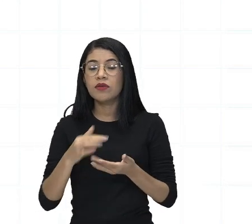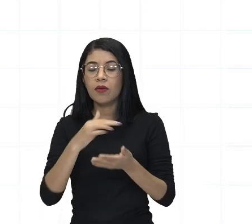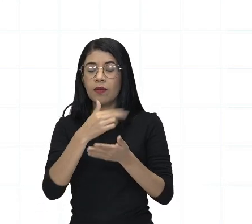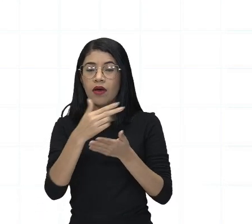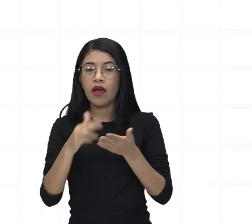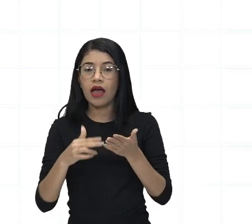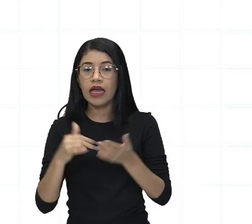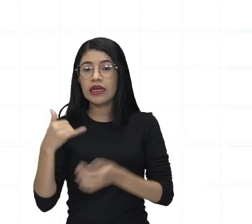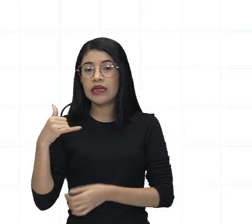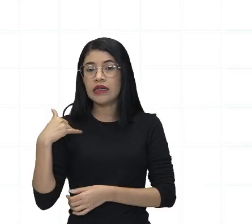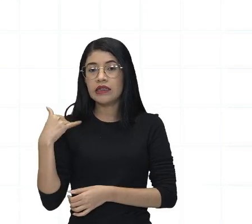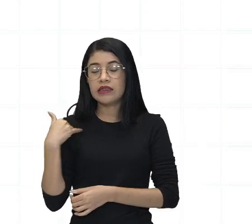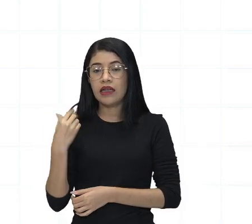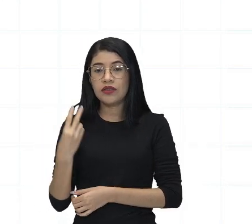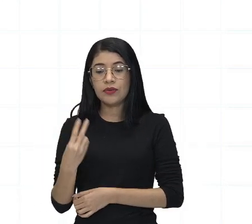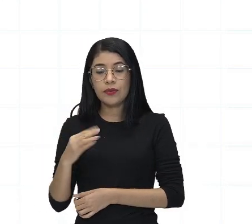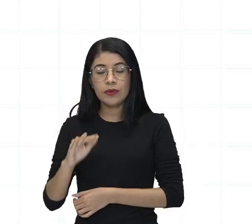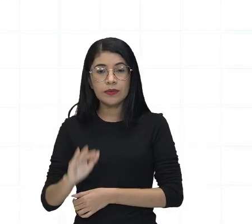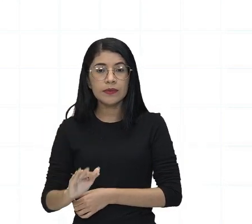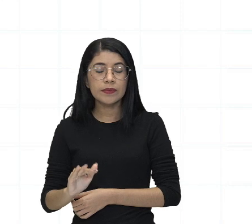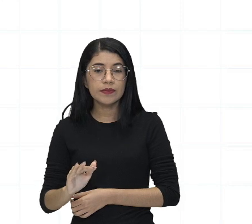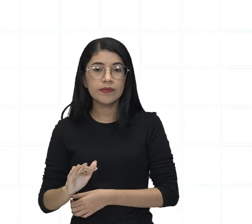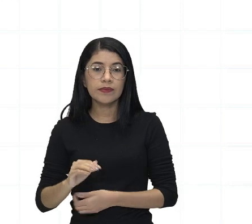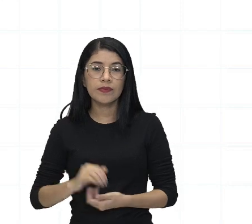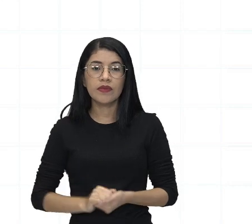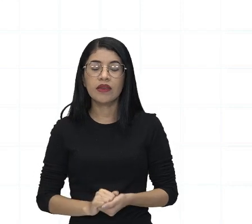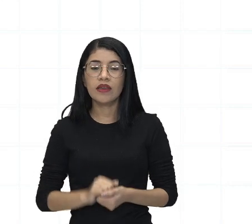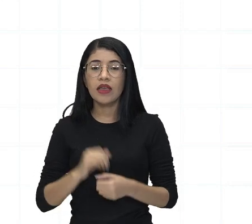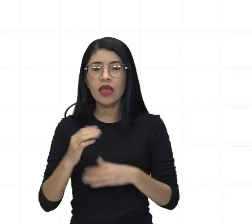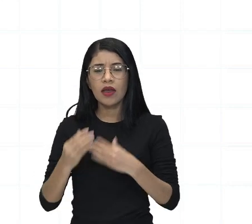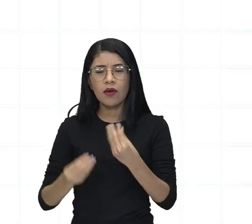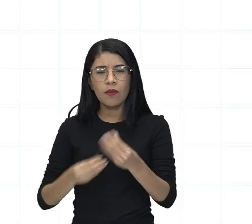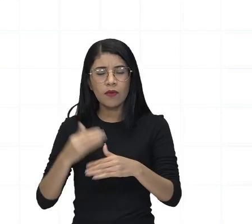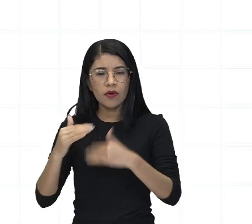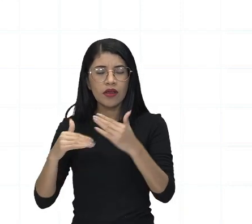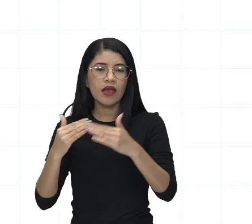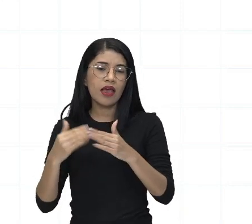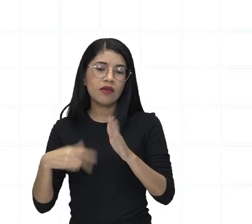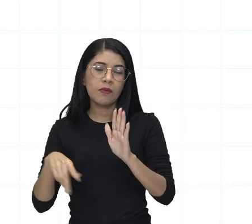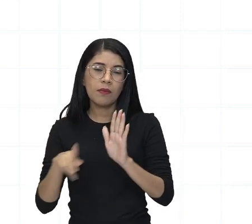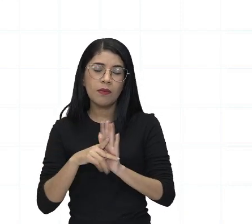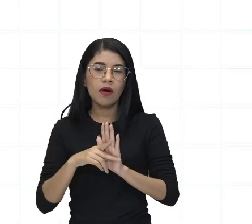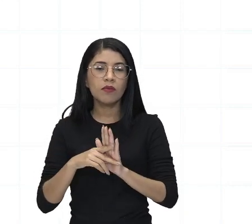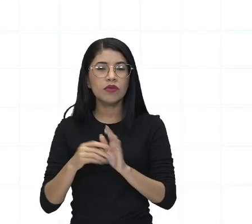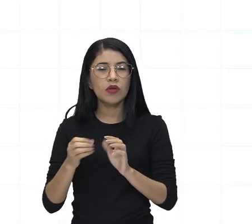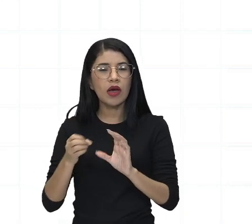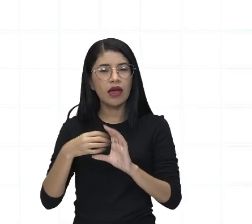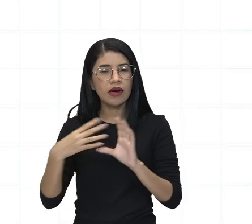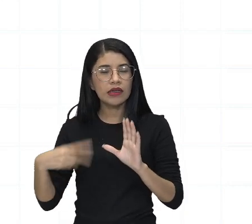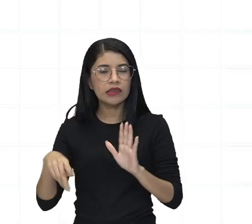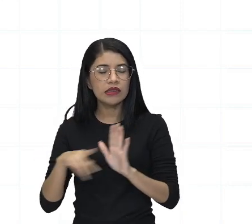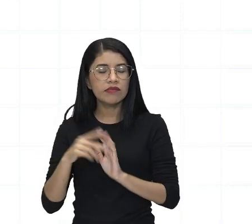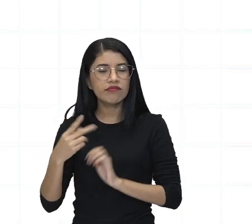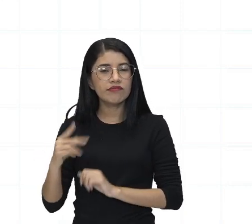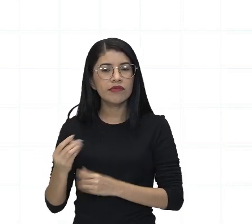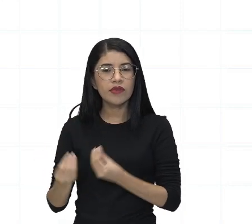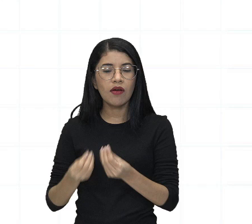apenas 2 anos de idade e desenvolveu o seu próprio estilo de desenho com